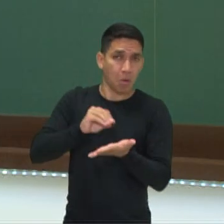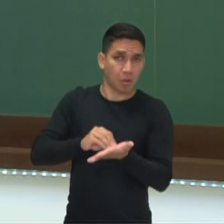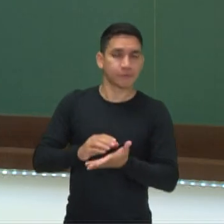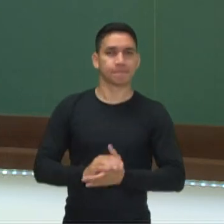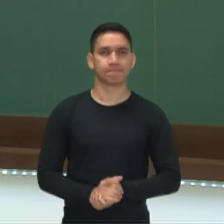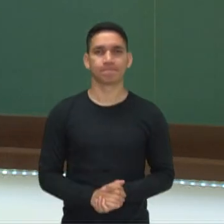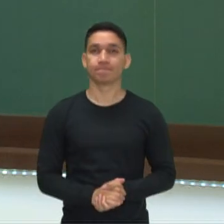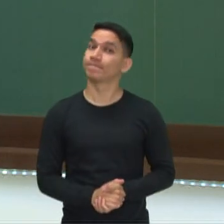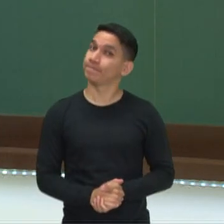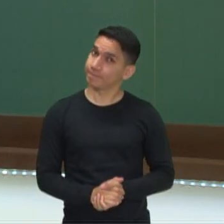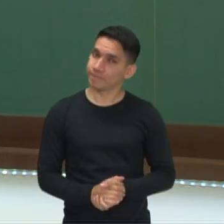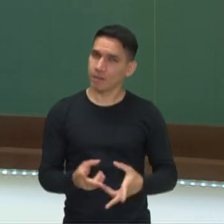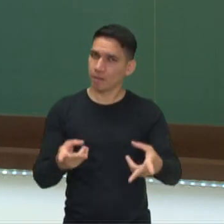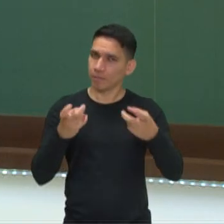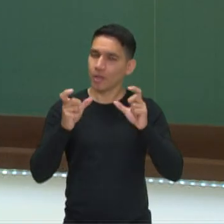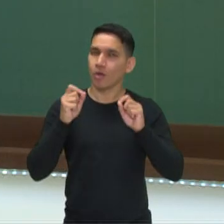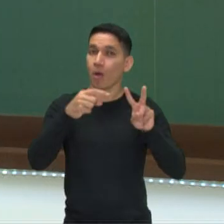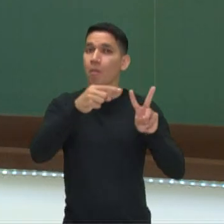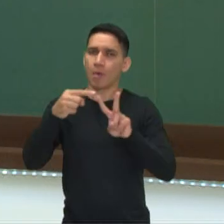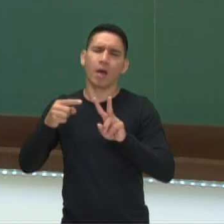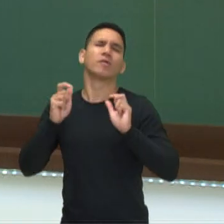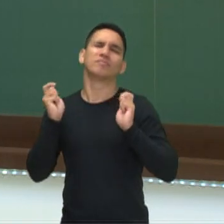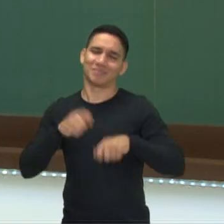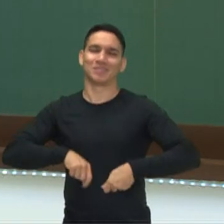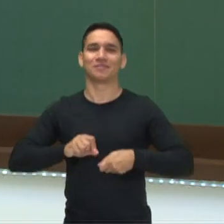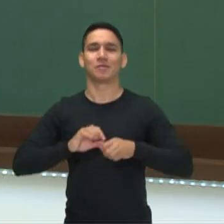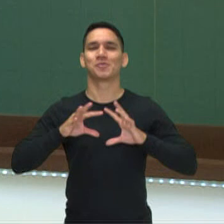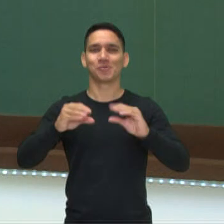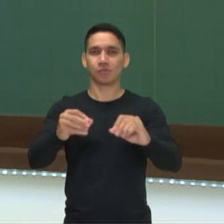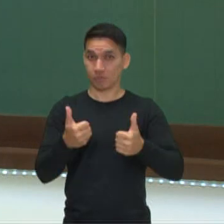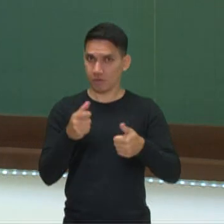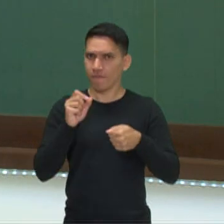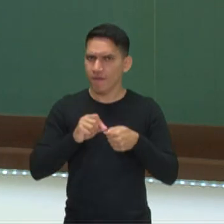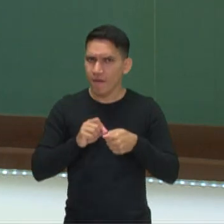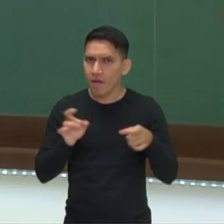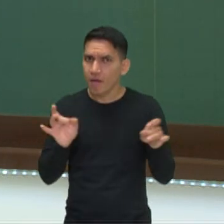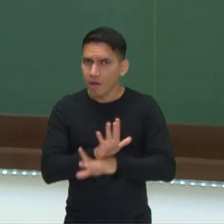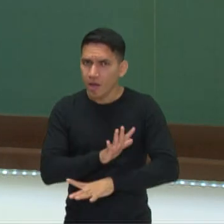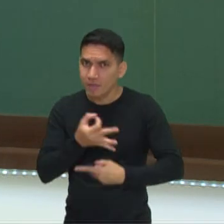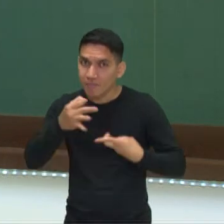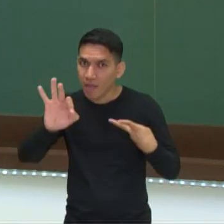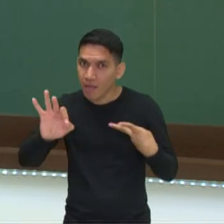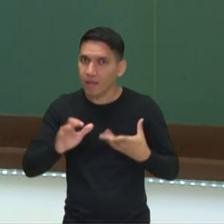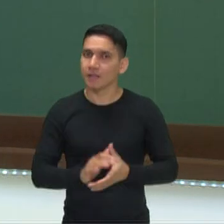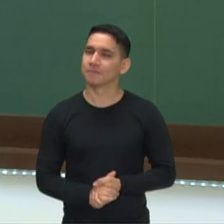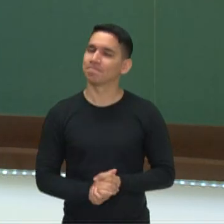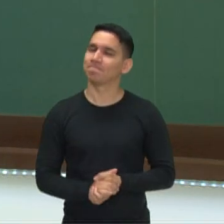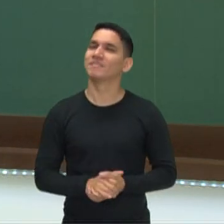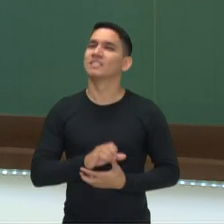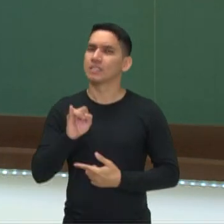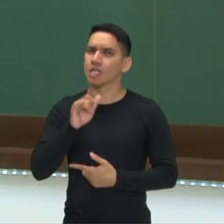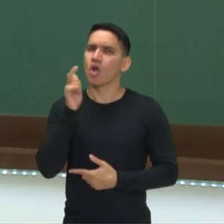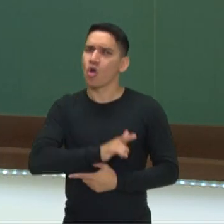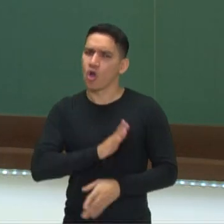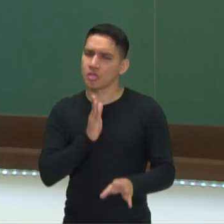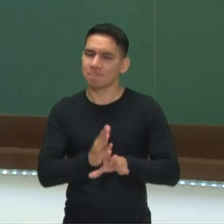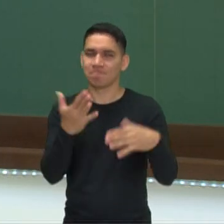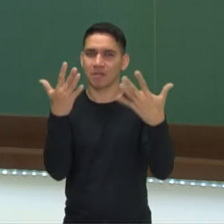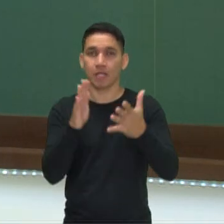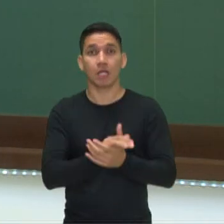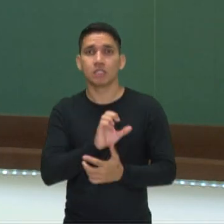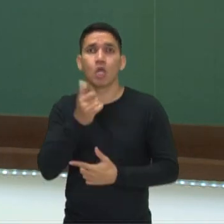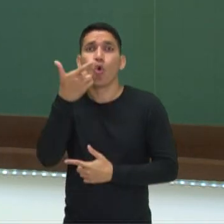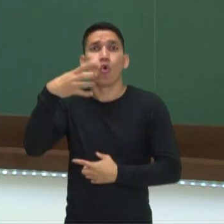ok? Então, como vocês viram, Bhaskara pode resolver tudo. Fez? Conseguiu acertar? Se conseguiu, muito bem. Se fez de